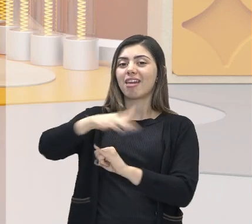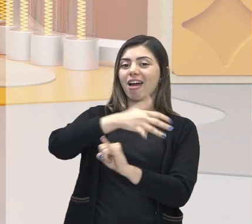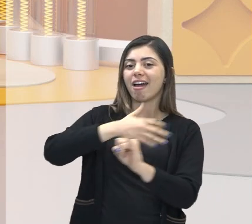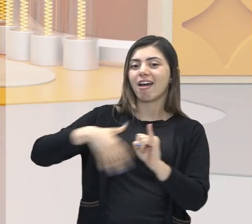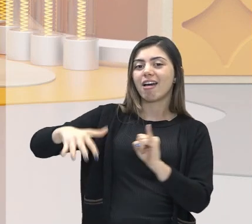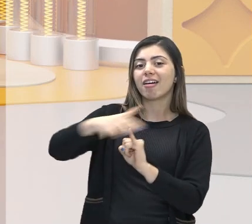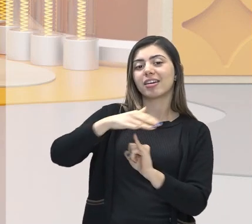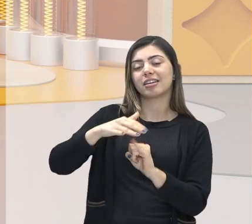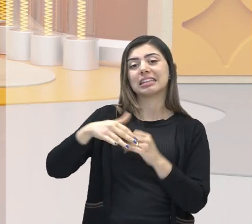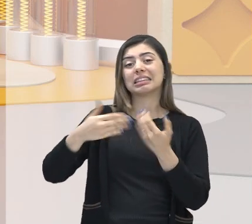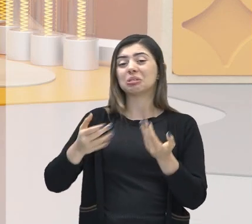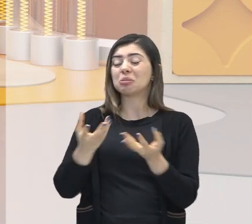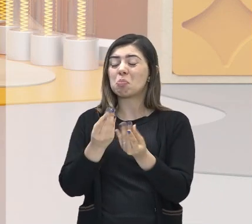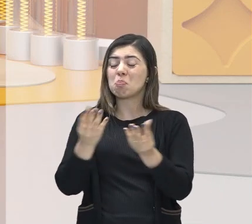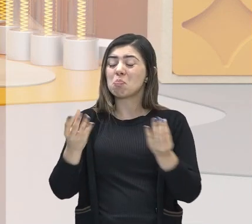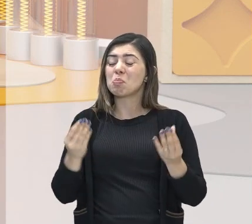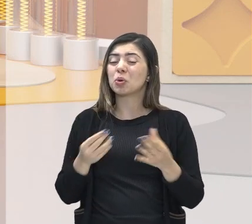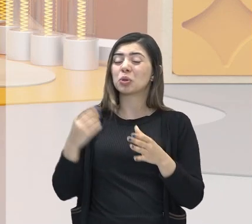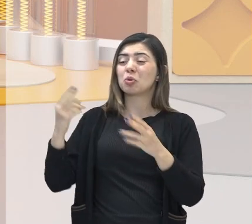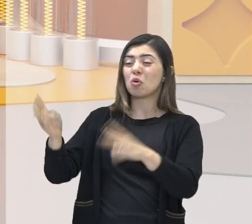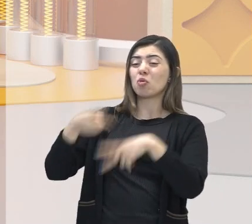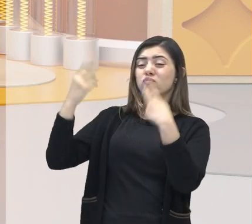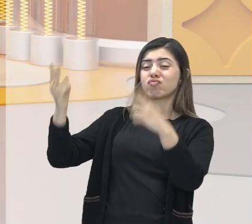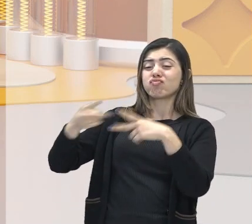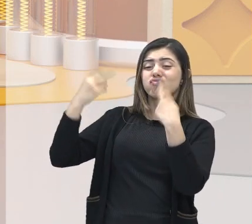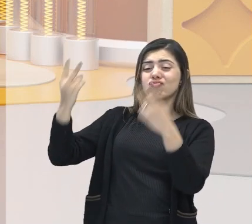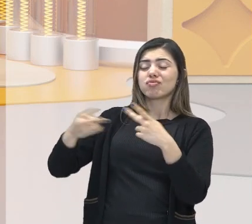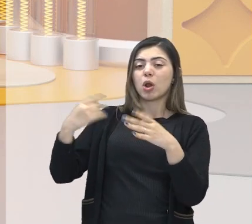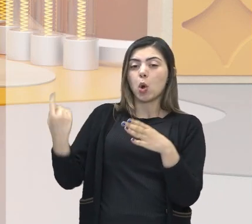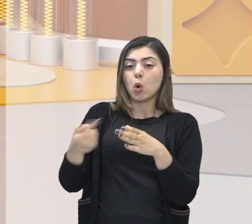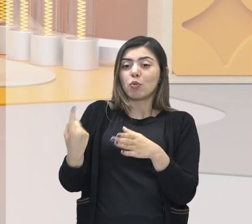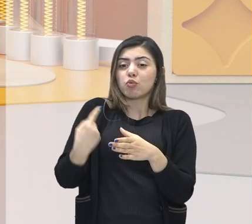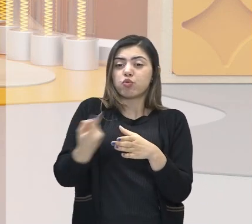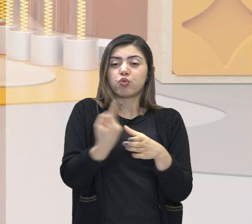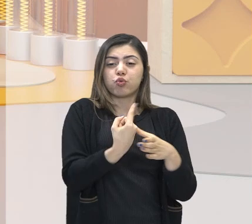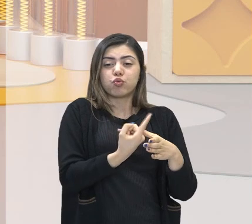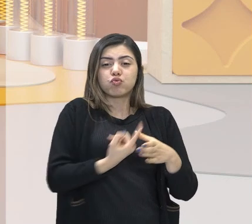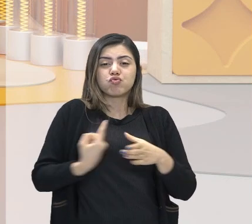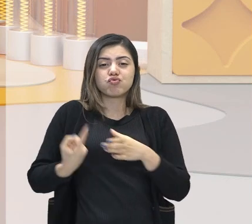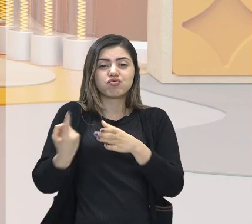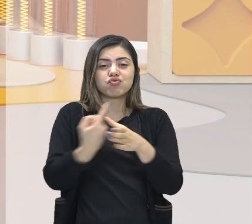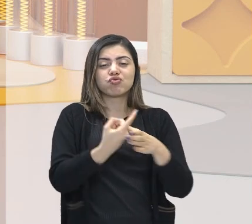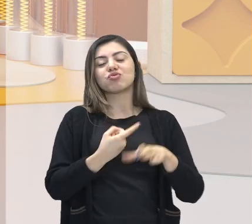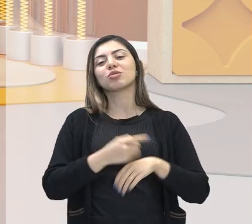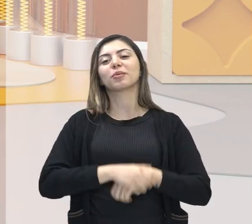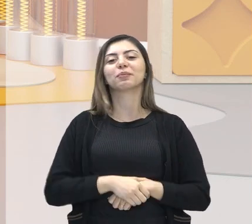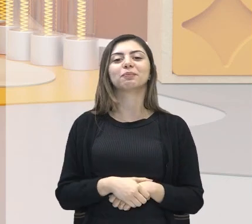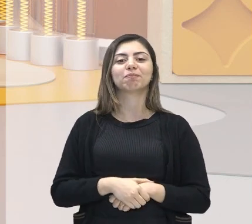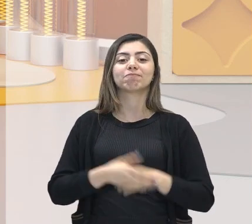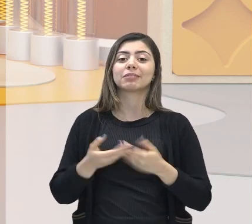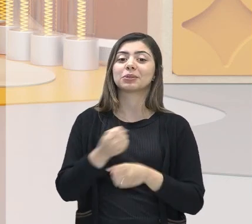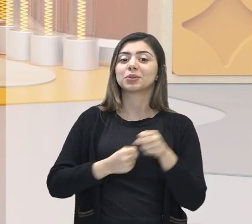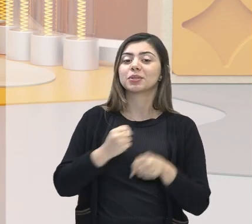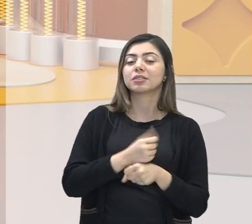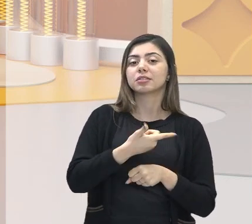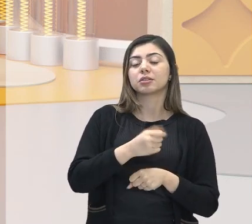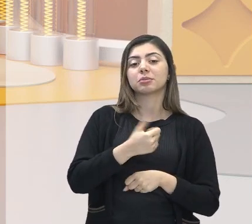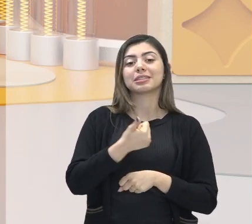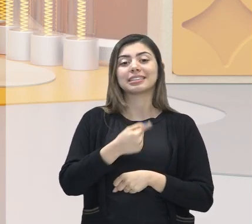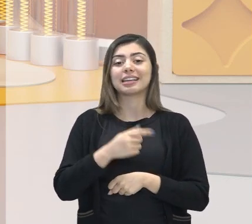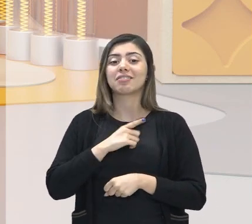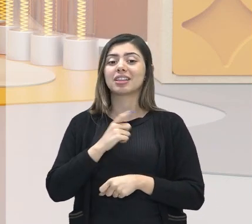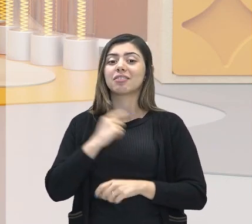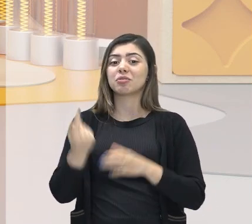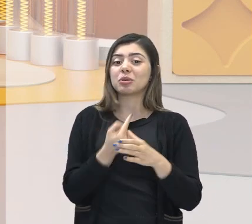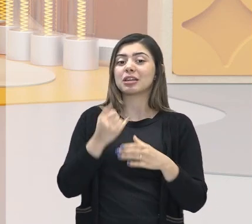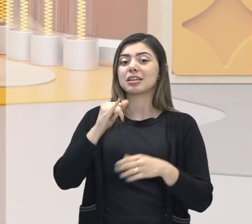muito propícia, né, a partir dos ventos, é muito propício, né, a questão dos furacões, por exemplo. 2017, o